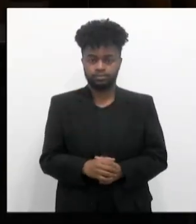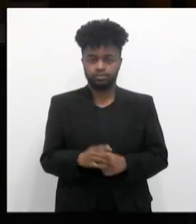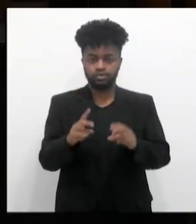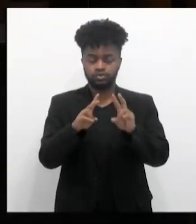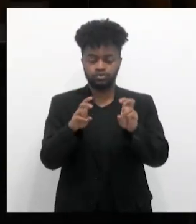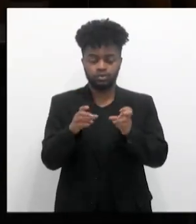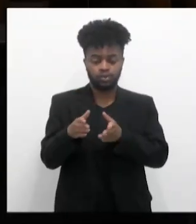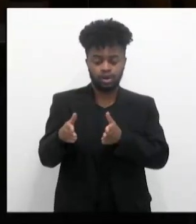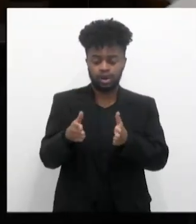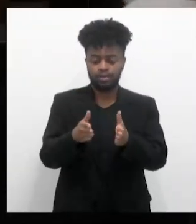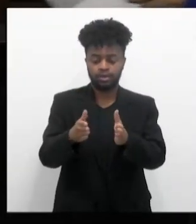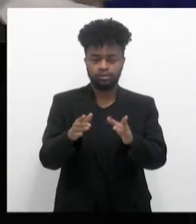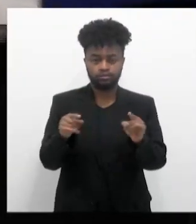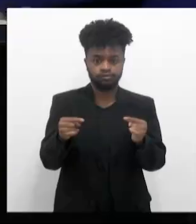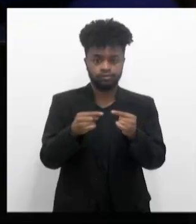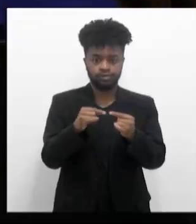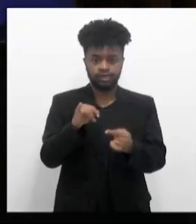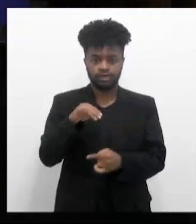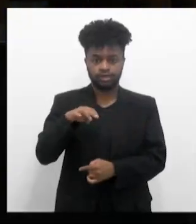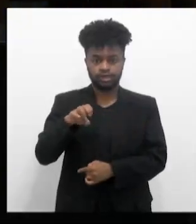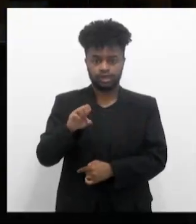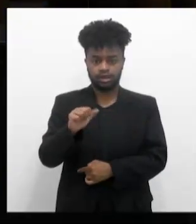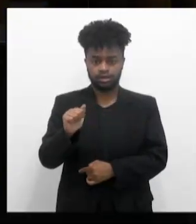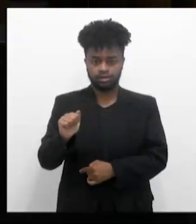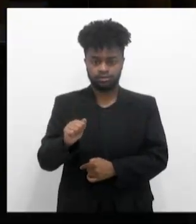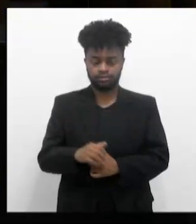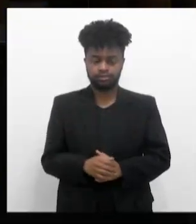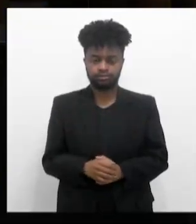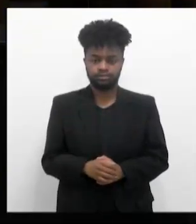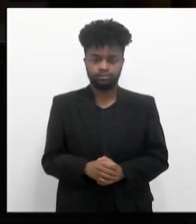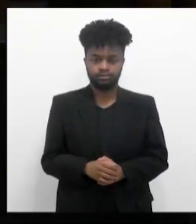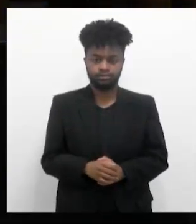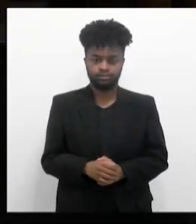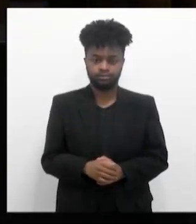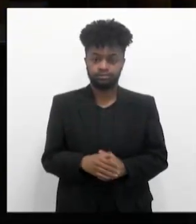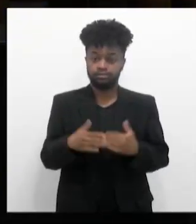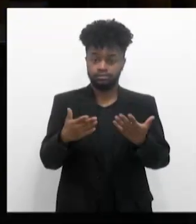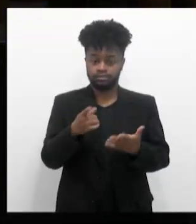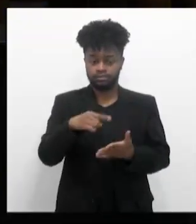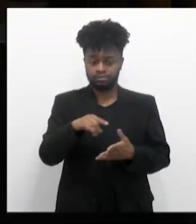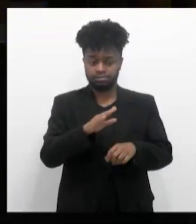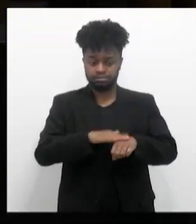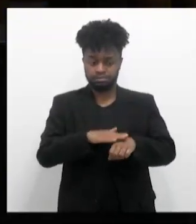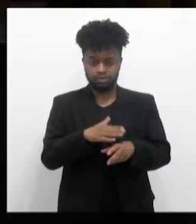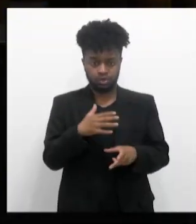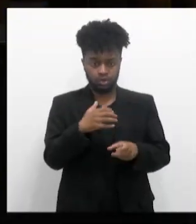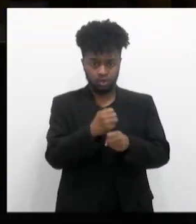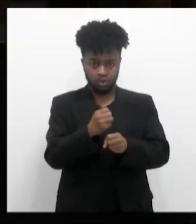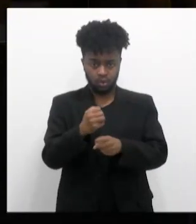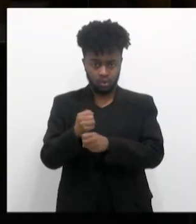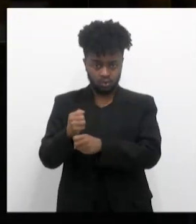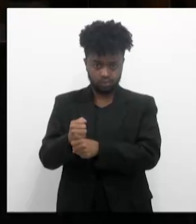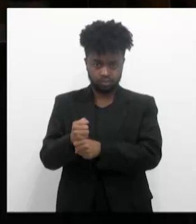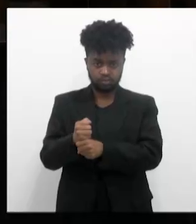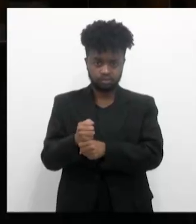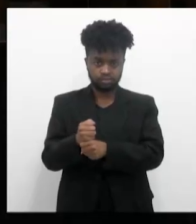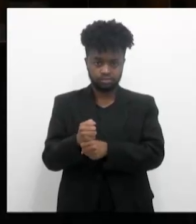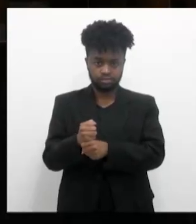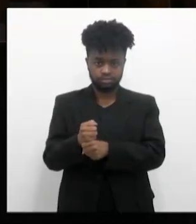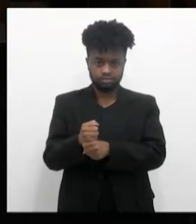definida pelo INEA. E aí fizeram uma conta